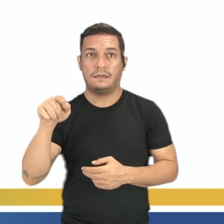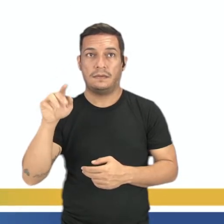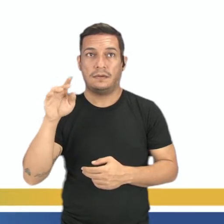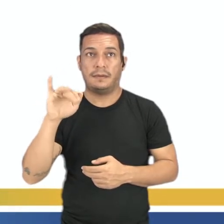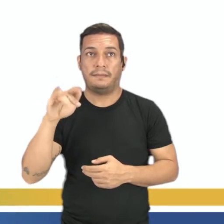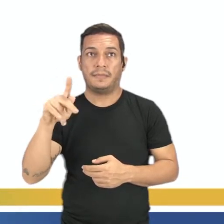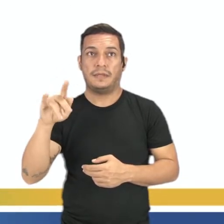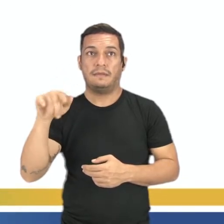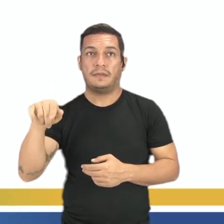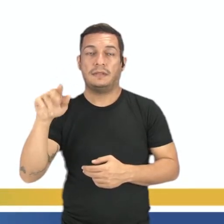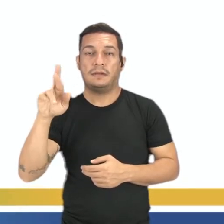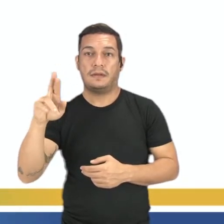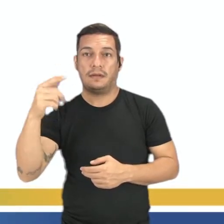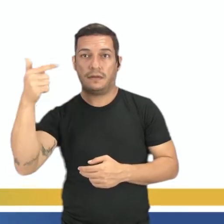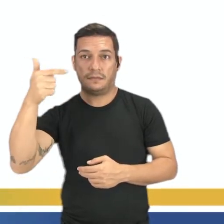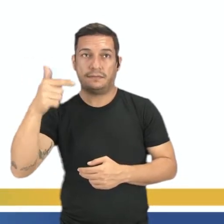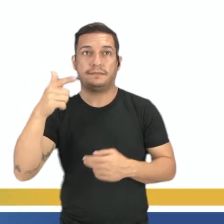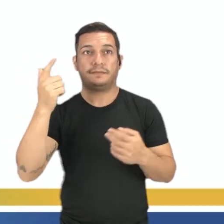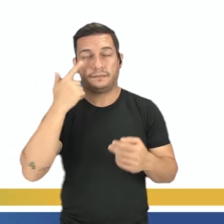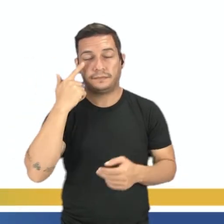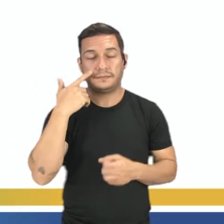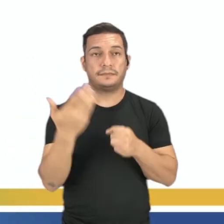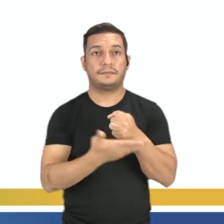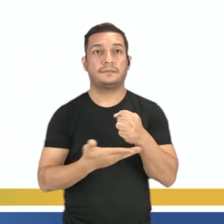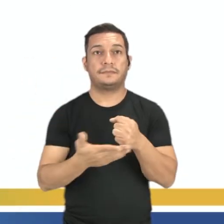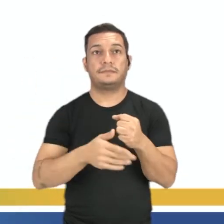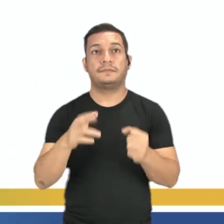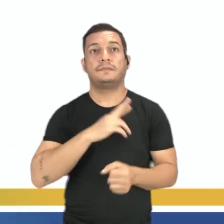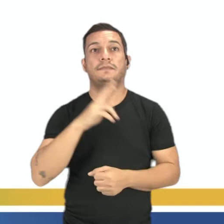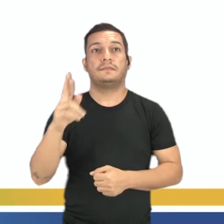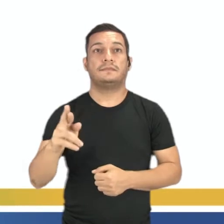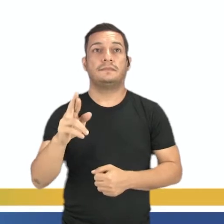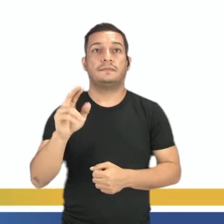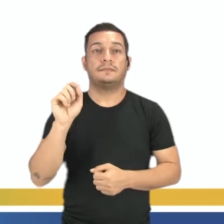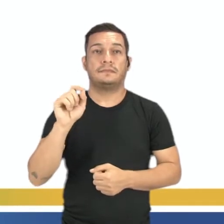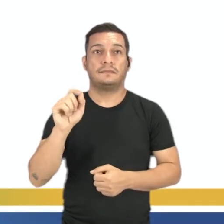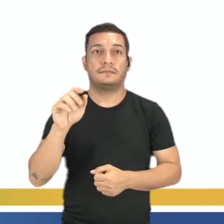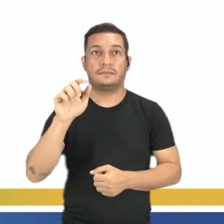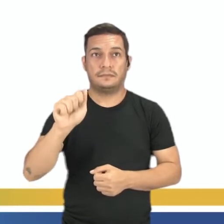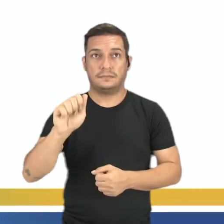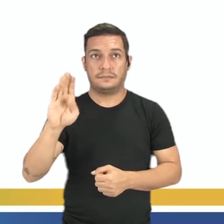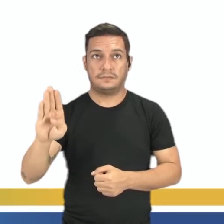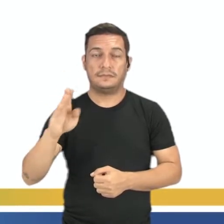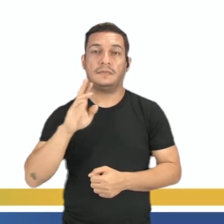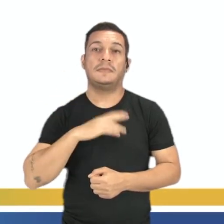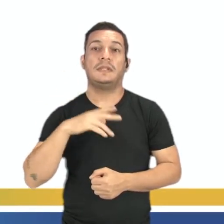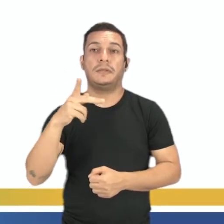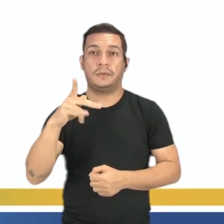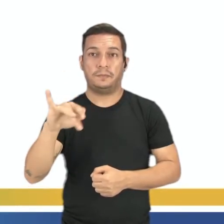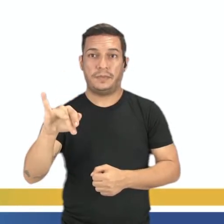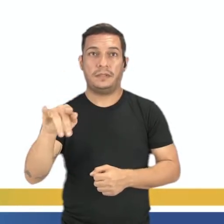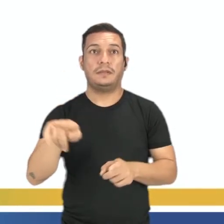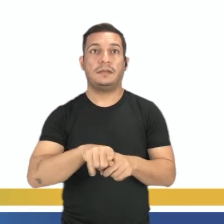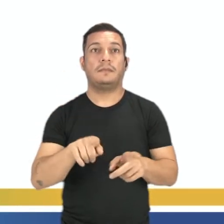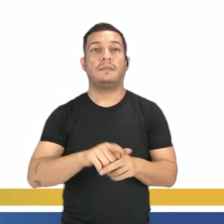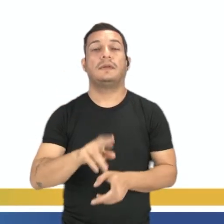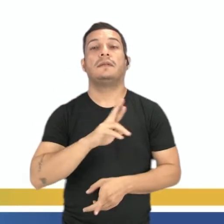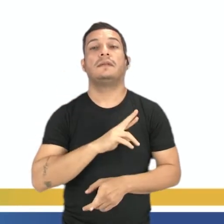quadrado, onde a área da base é representada por AB e o π é representado